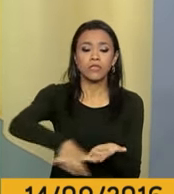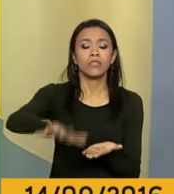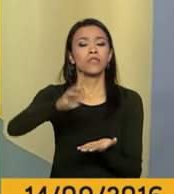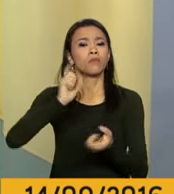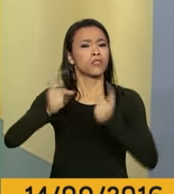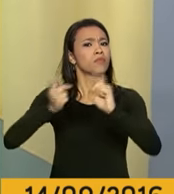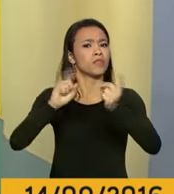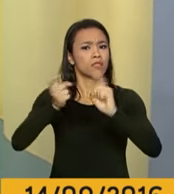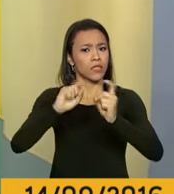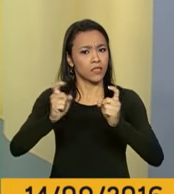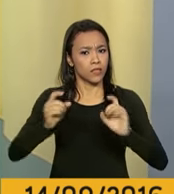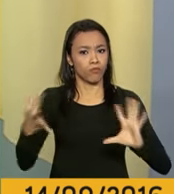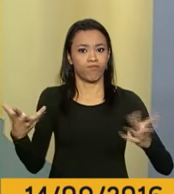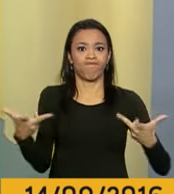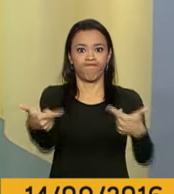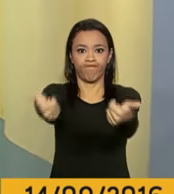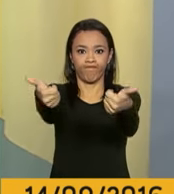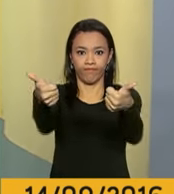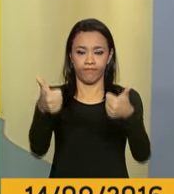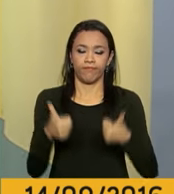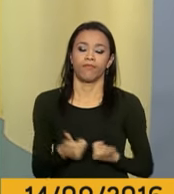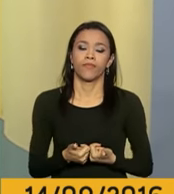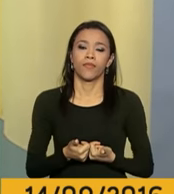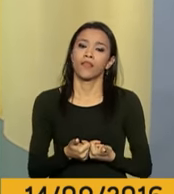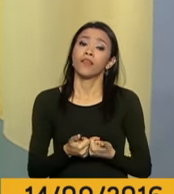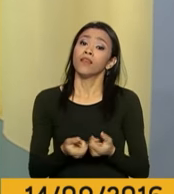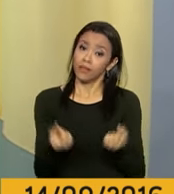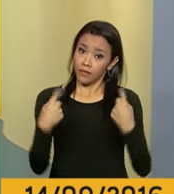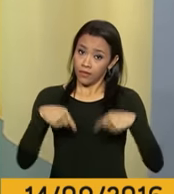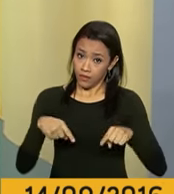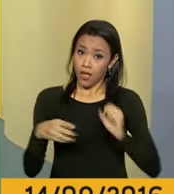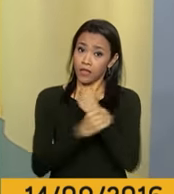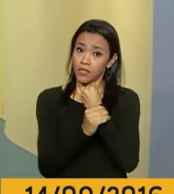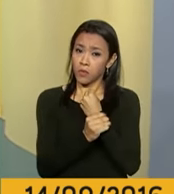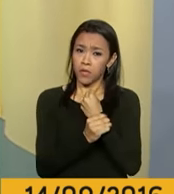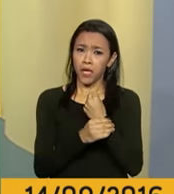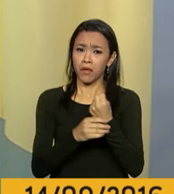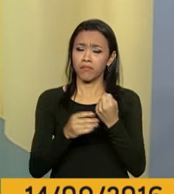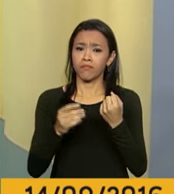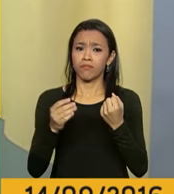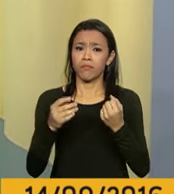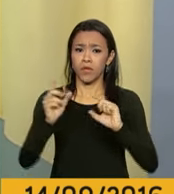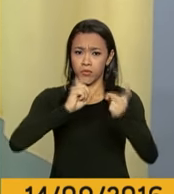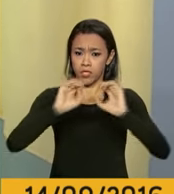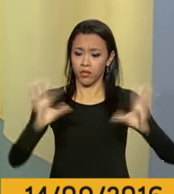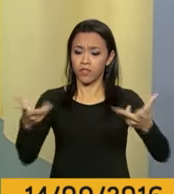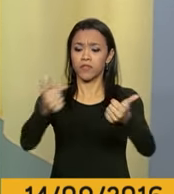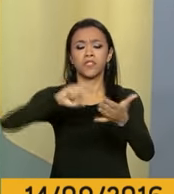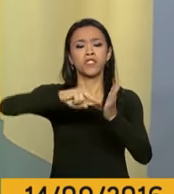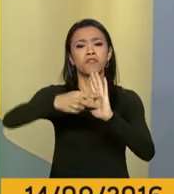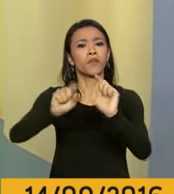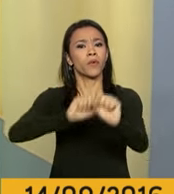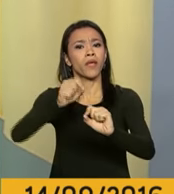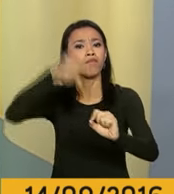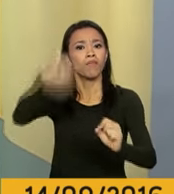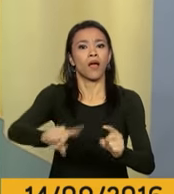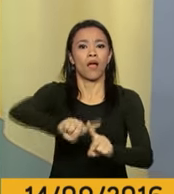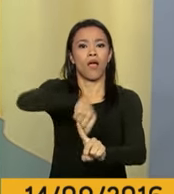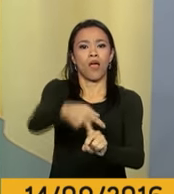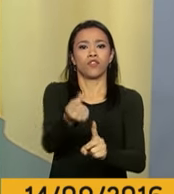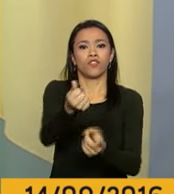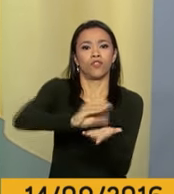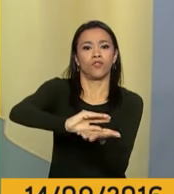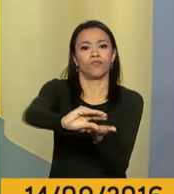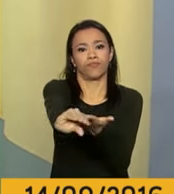gestão mais eficiente. E assegurar uma gestão mais eficiente, que gerará mais recursos.